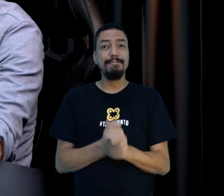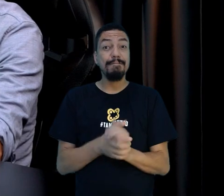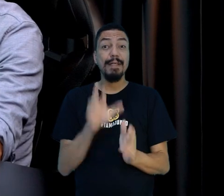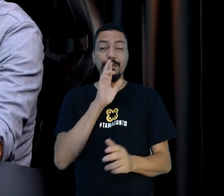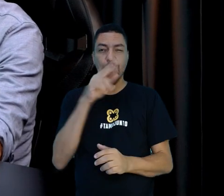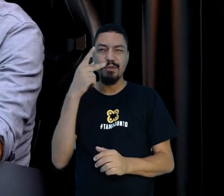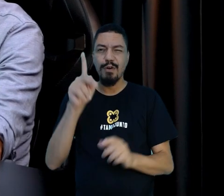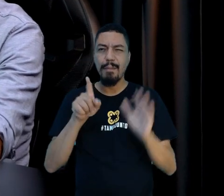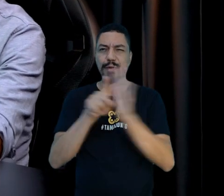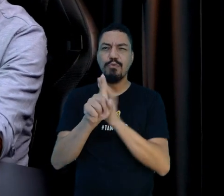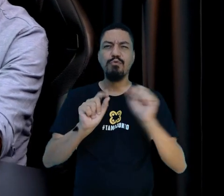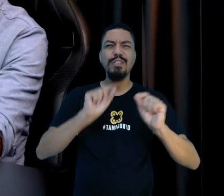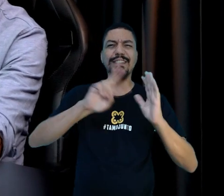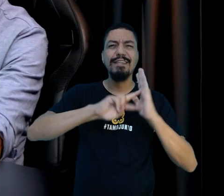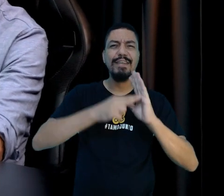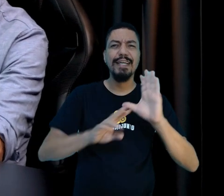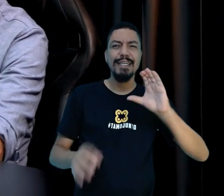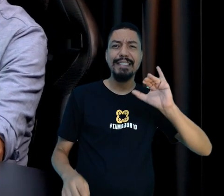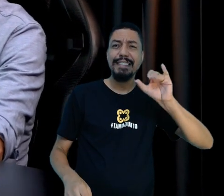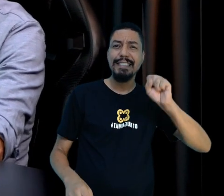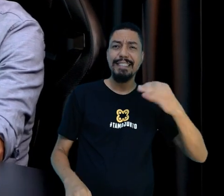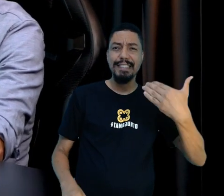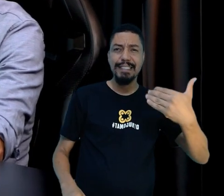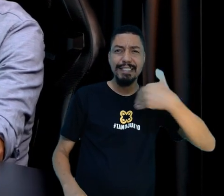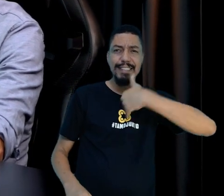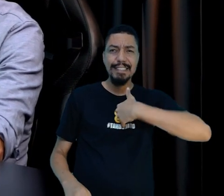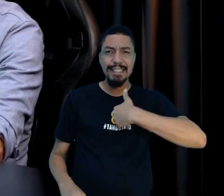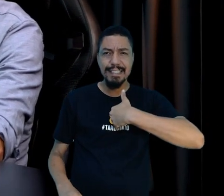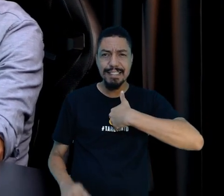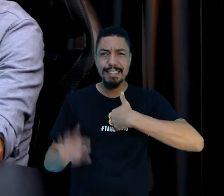respondendo um pouco essa pergunta, né, o que que é cis e trans, né?